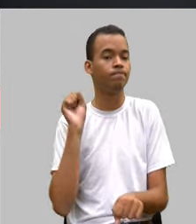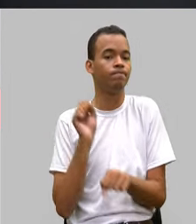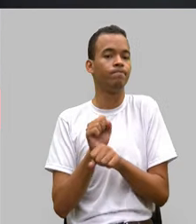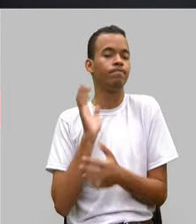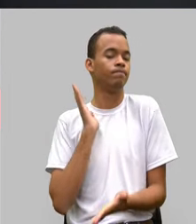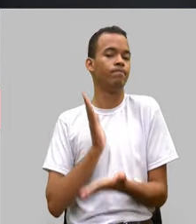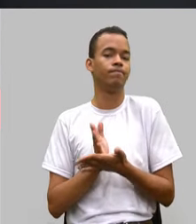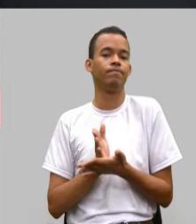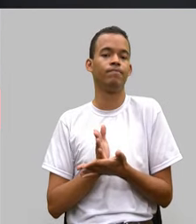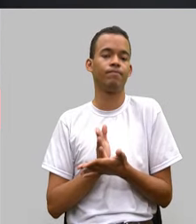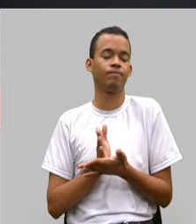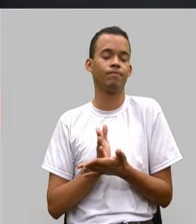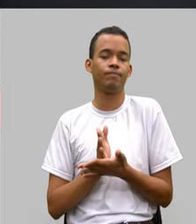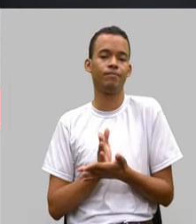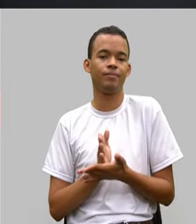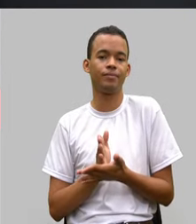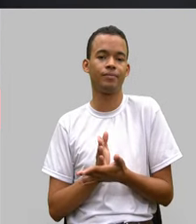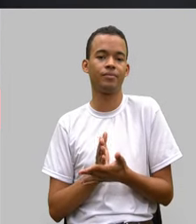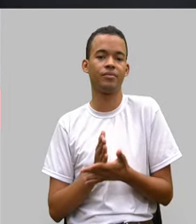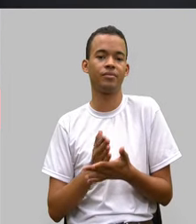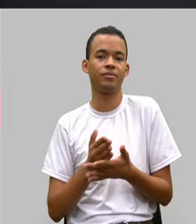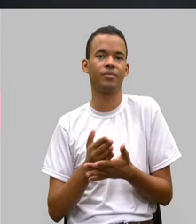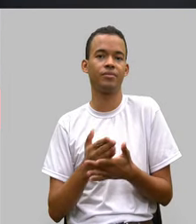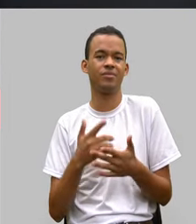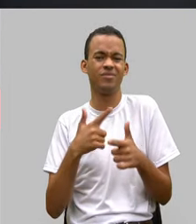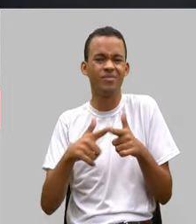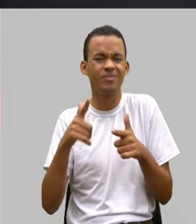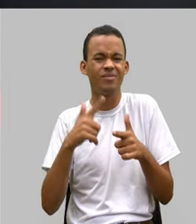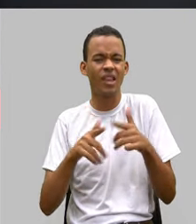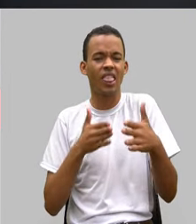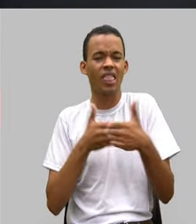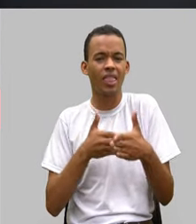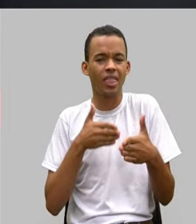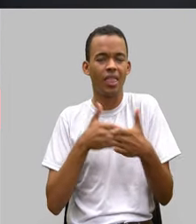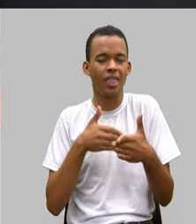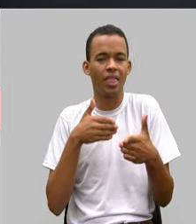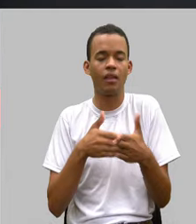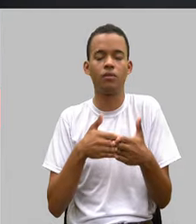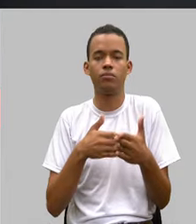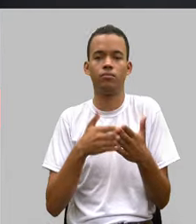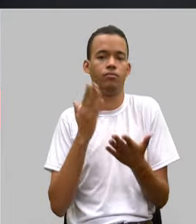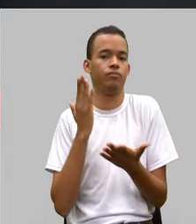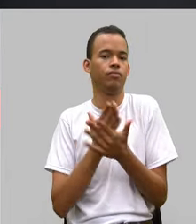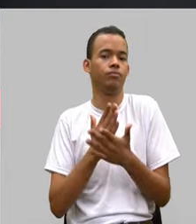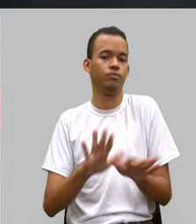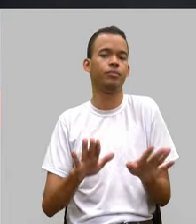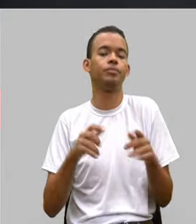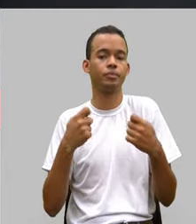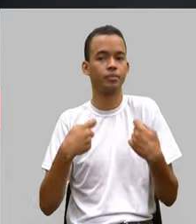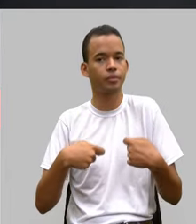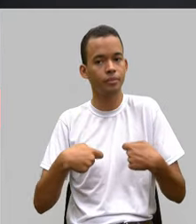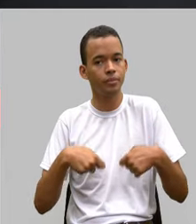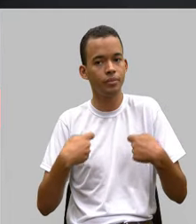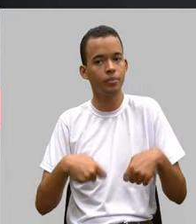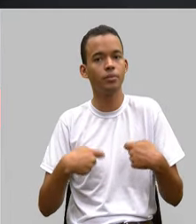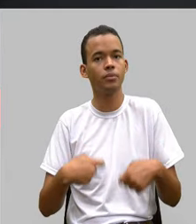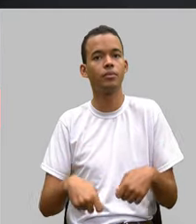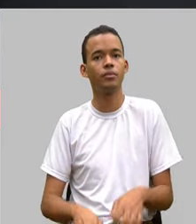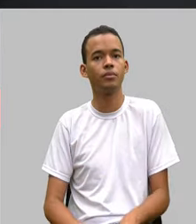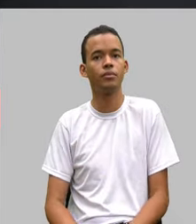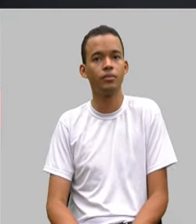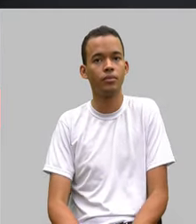eh colocar isso como obstáculo de forma alguma bom eh vou só passar